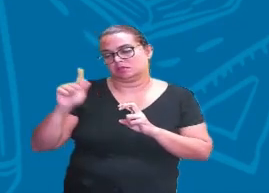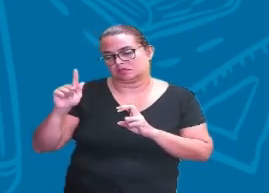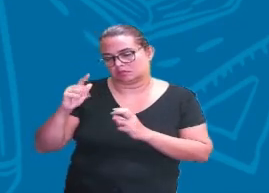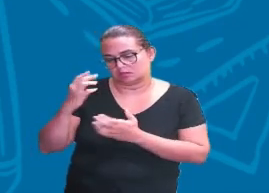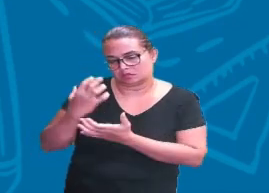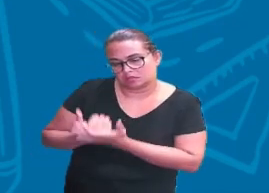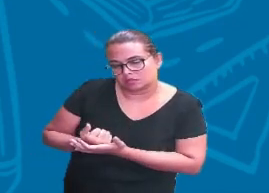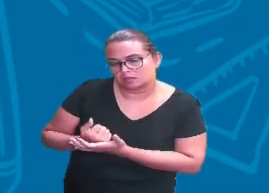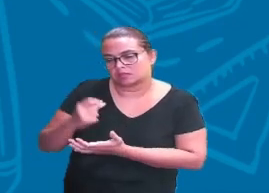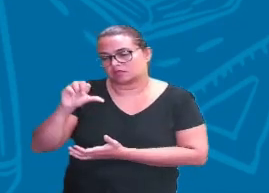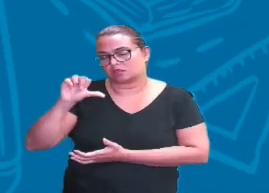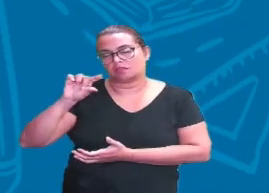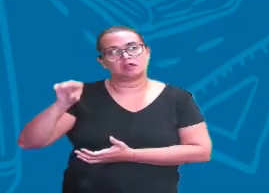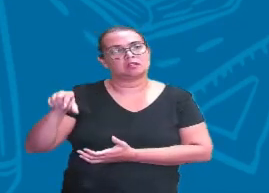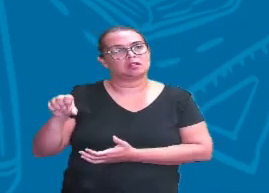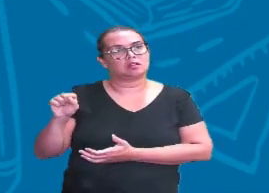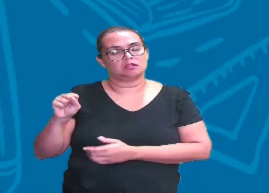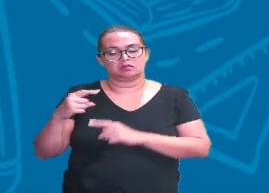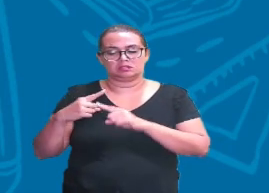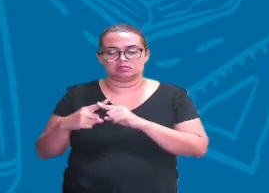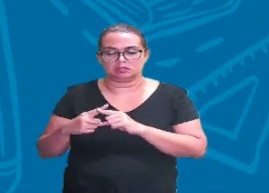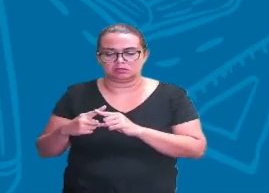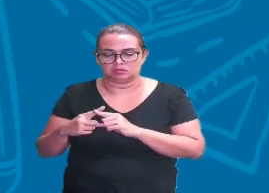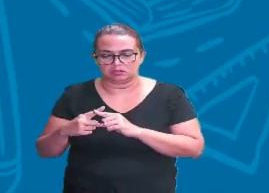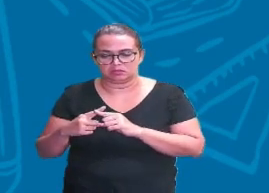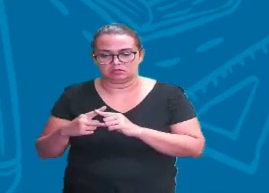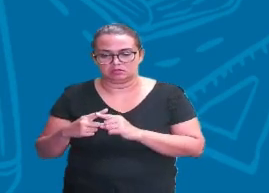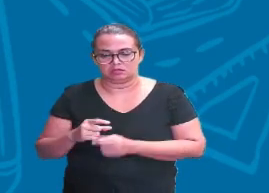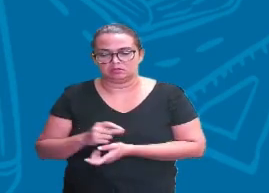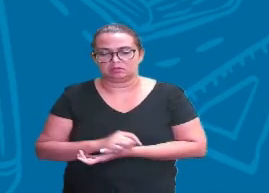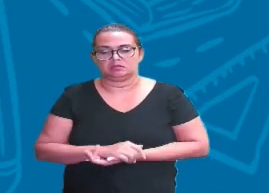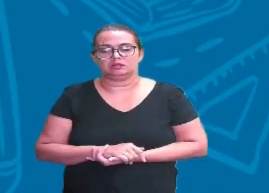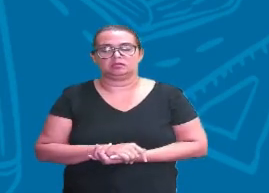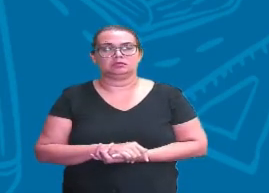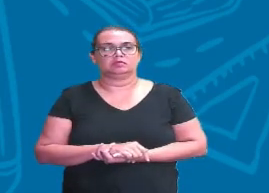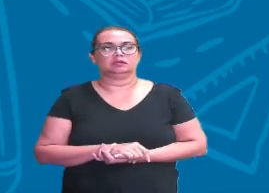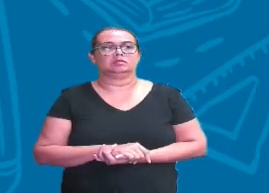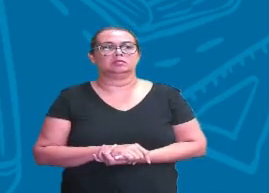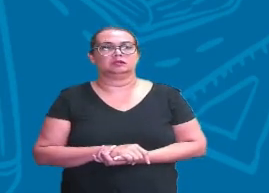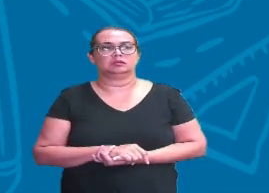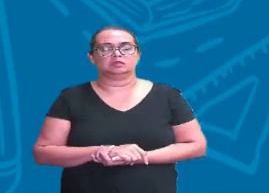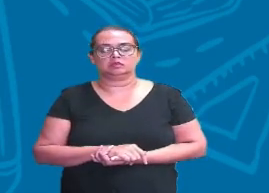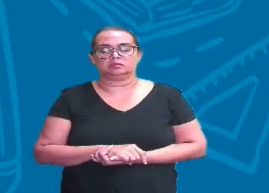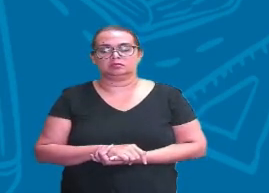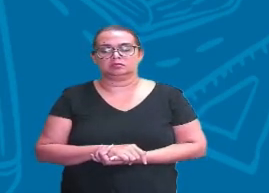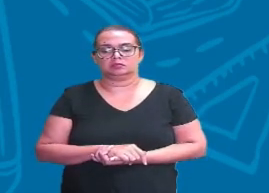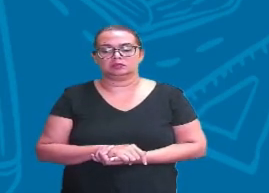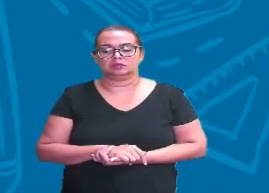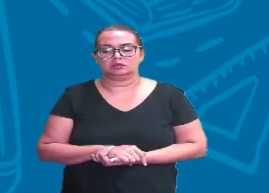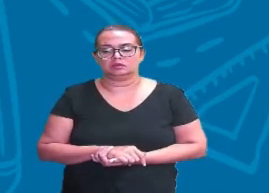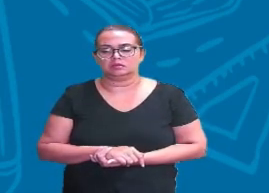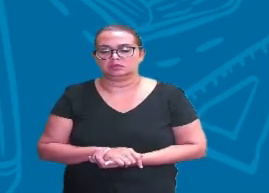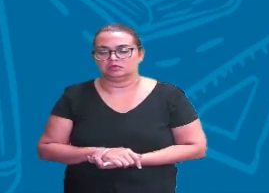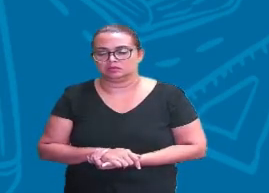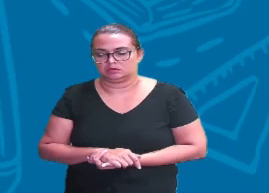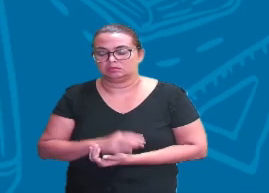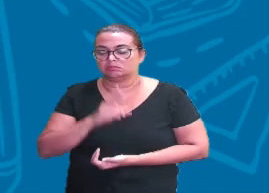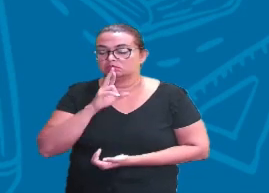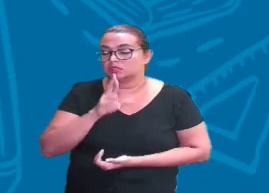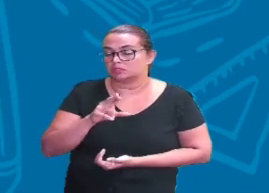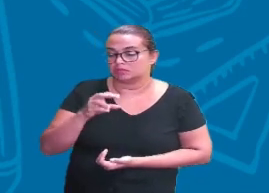e multiplico. Se eu multiplicar 5 vezes 9,8, eu vou ter um valor de 49